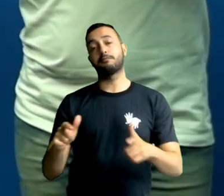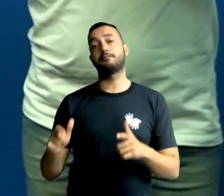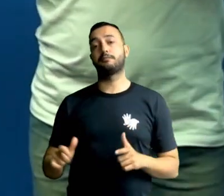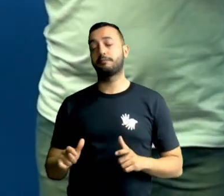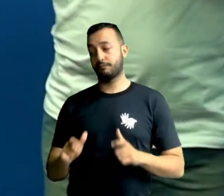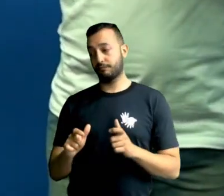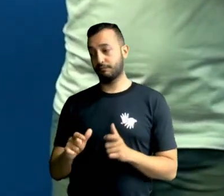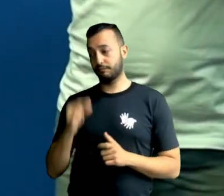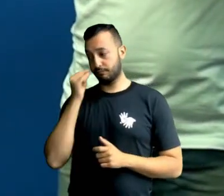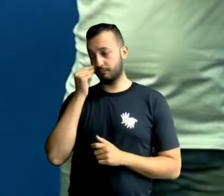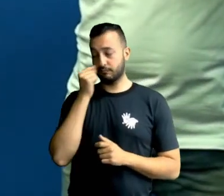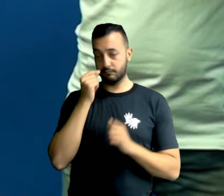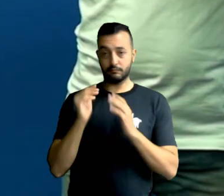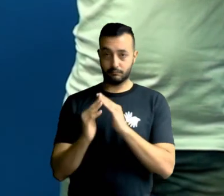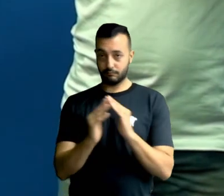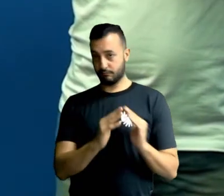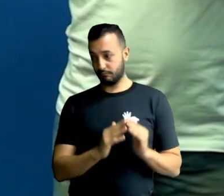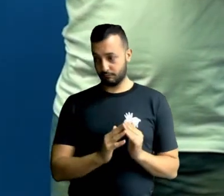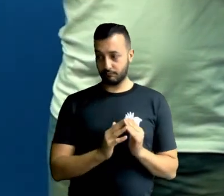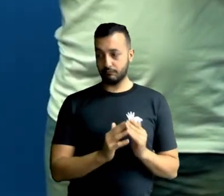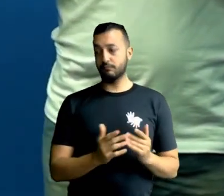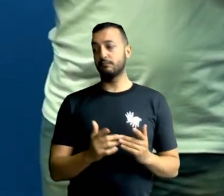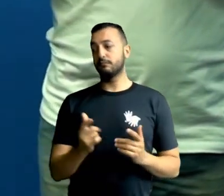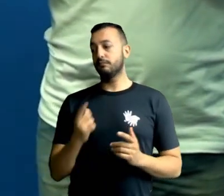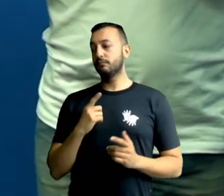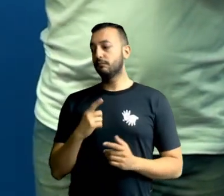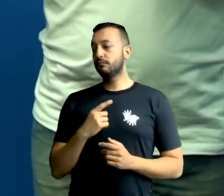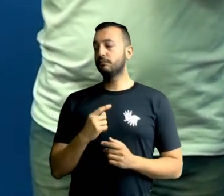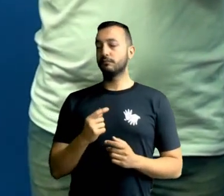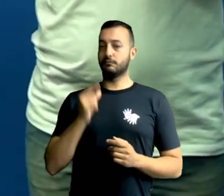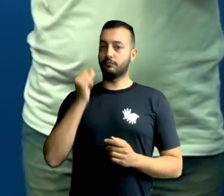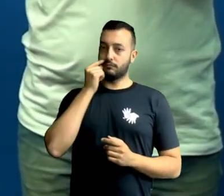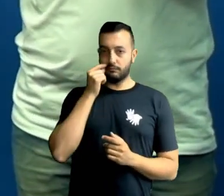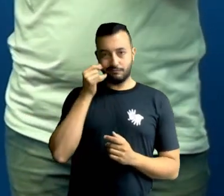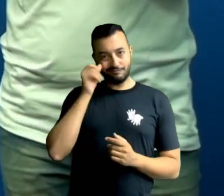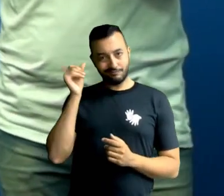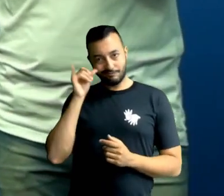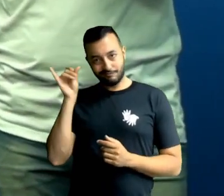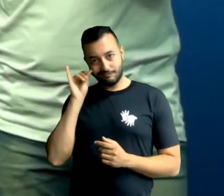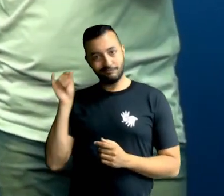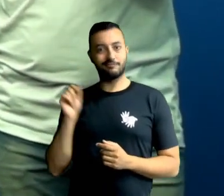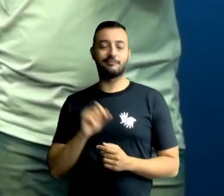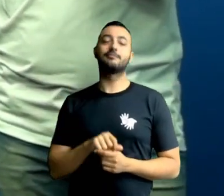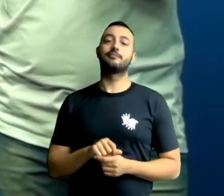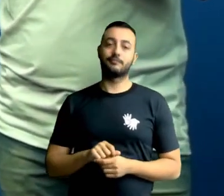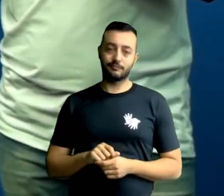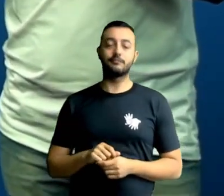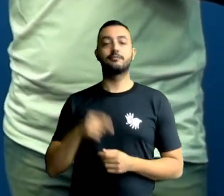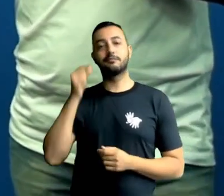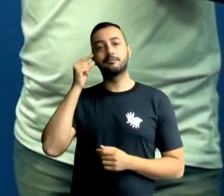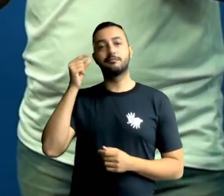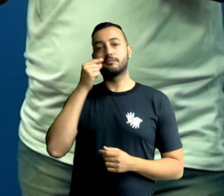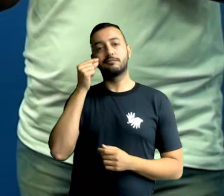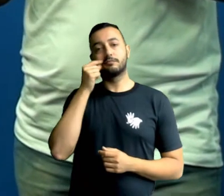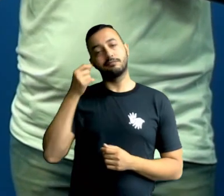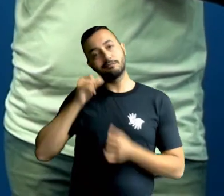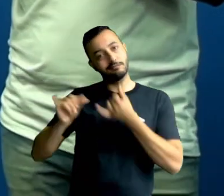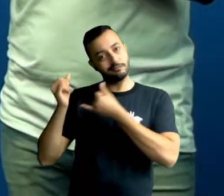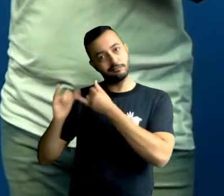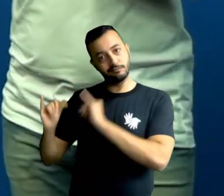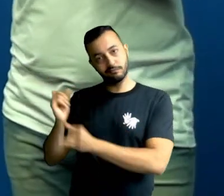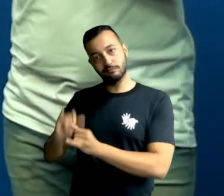locais em que os ratos residem, realizando medidas de antirratização ou desratização, né, eliminando esses